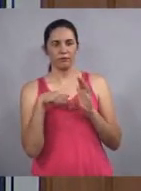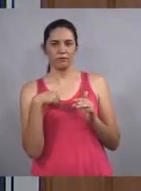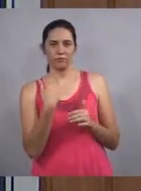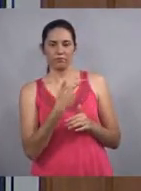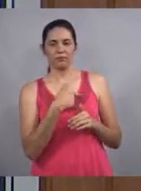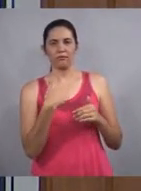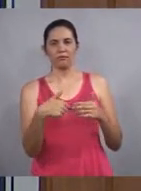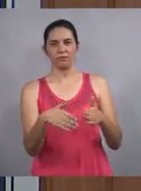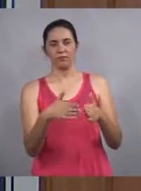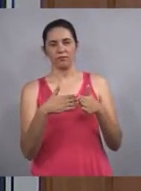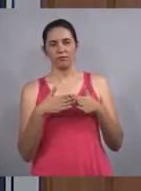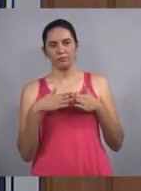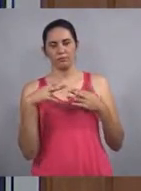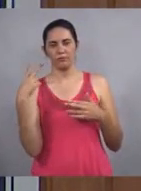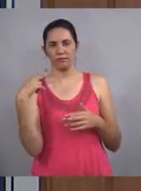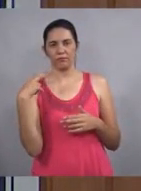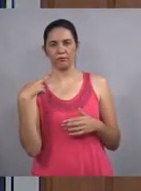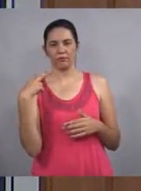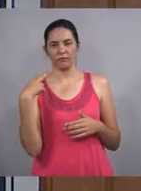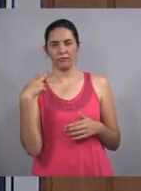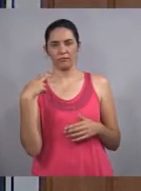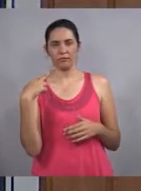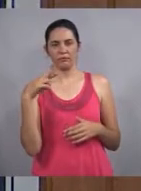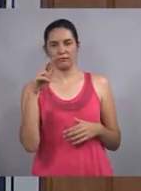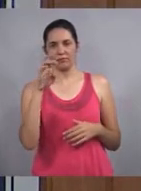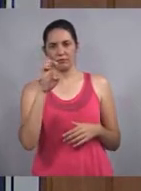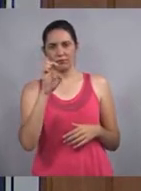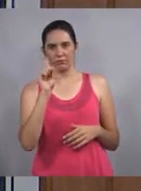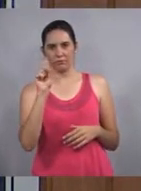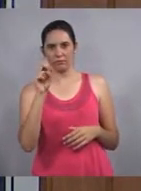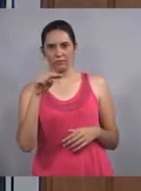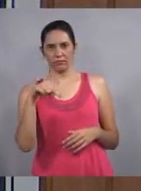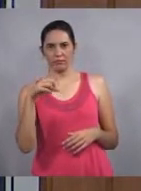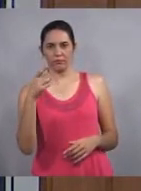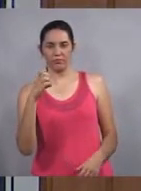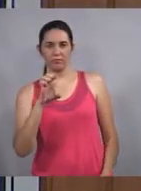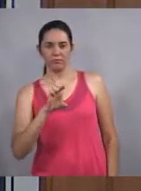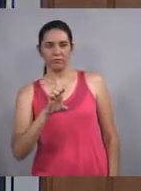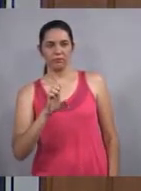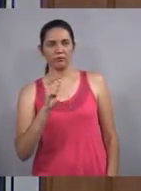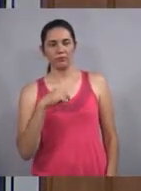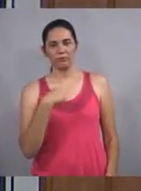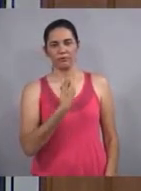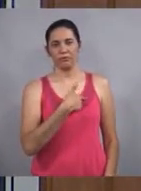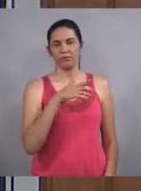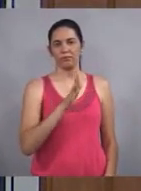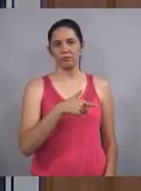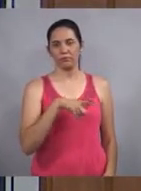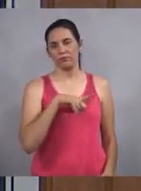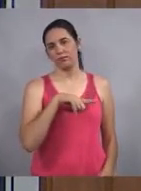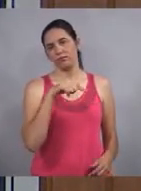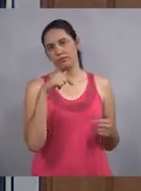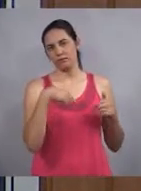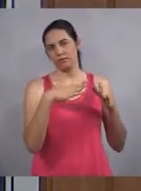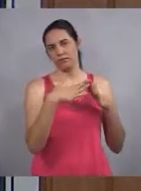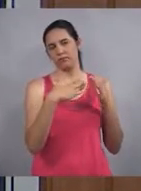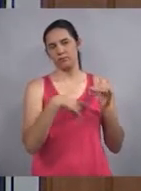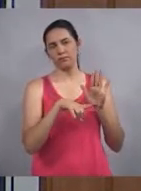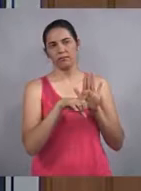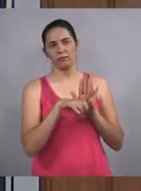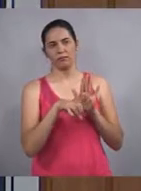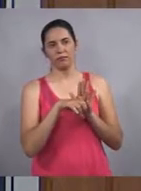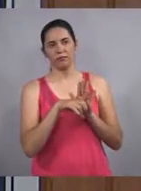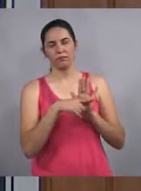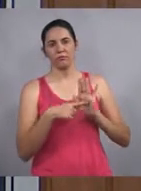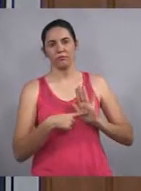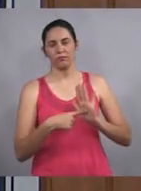requerimento, vereador Marcos Rezende, logicamente que nós já temos nessa casa uma